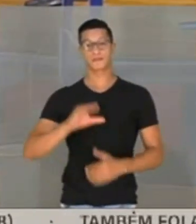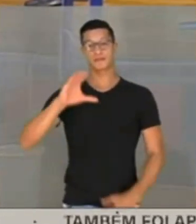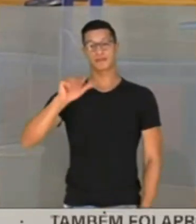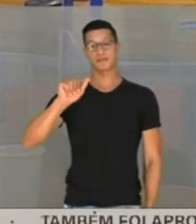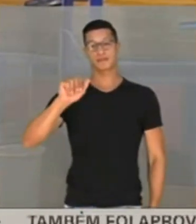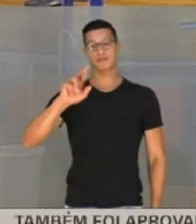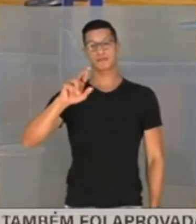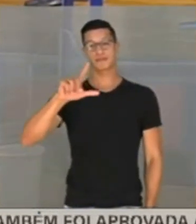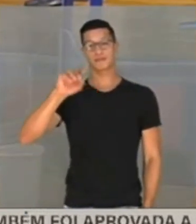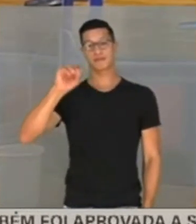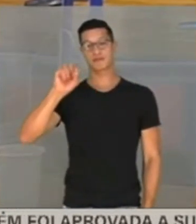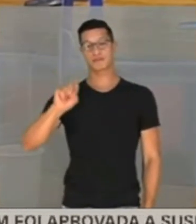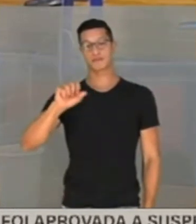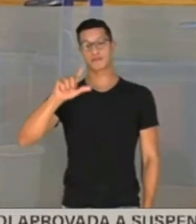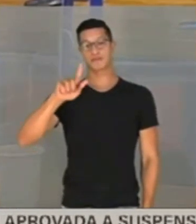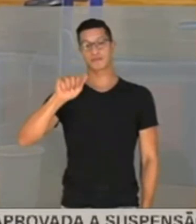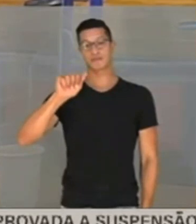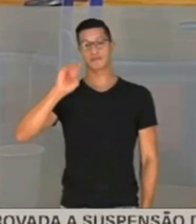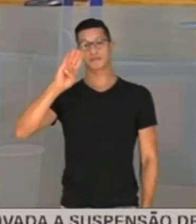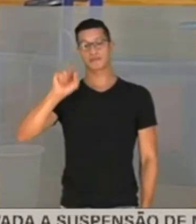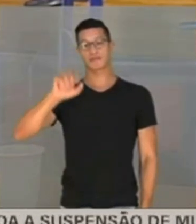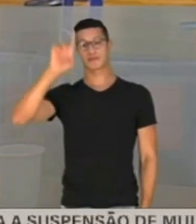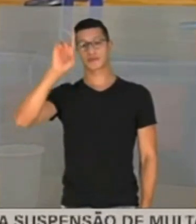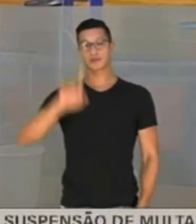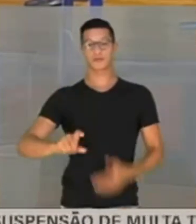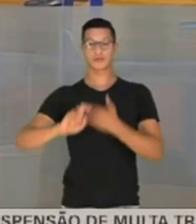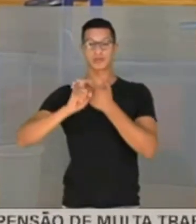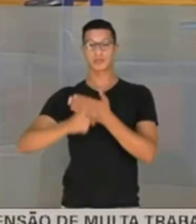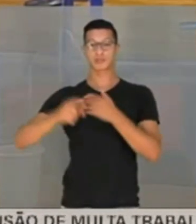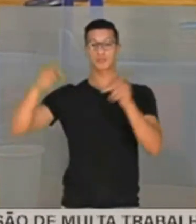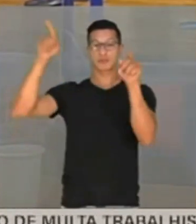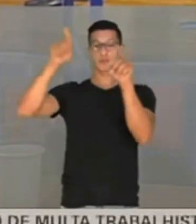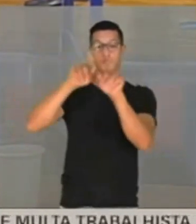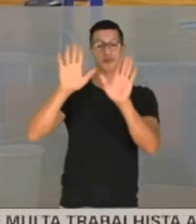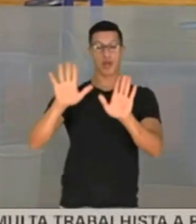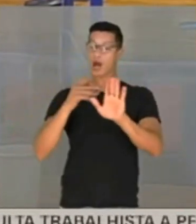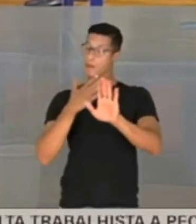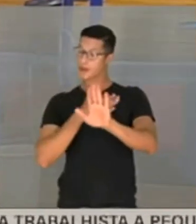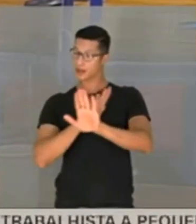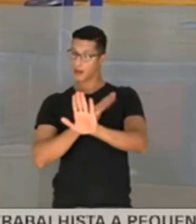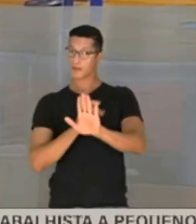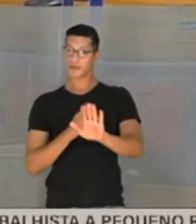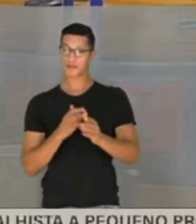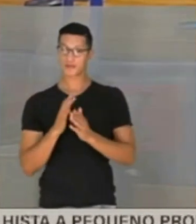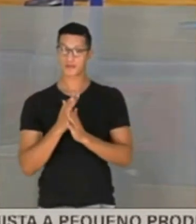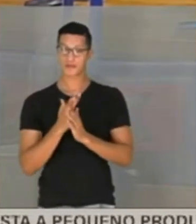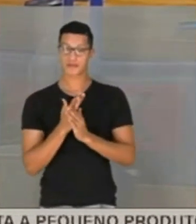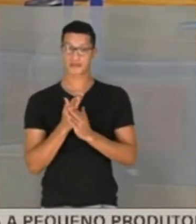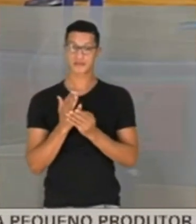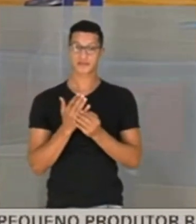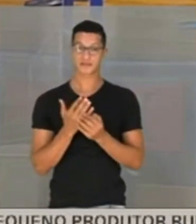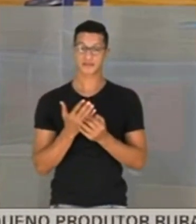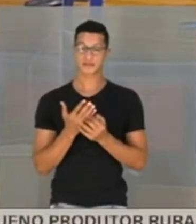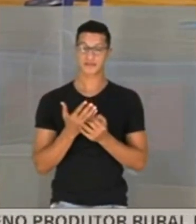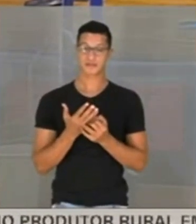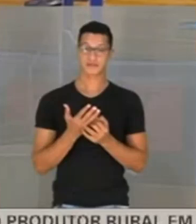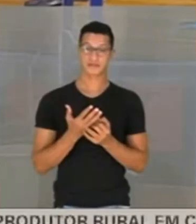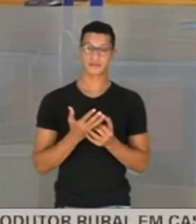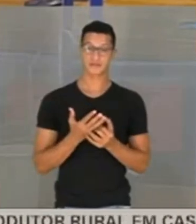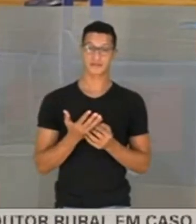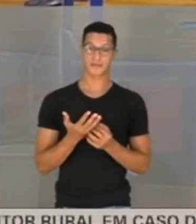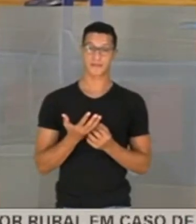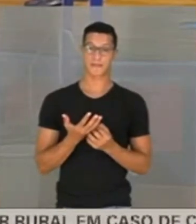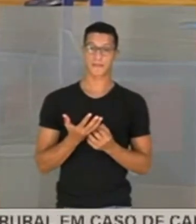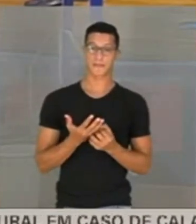Carlos Gabas, o diretor executivo do consórcio Nordeste. Mas peraí, não terminei não. Tinha que suspender a sessão da... Não terminei não. aqui na